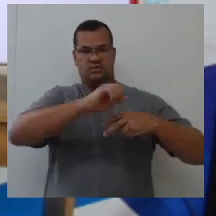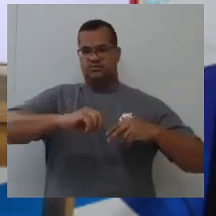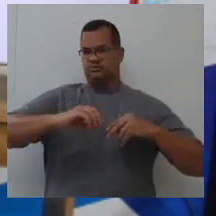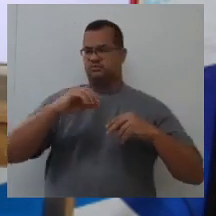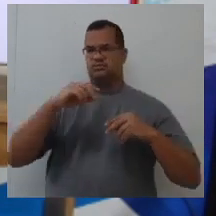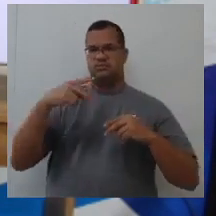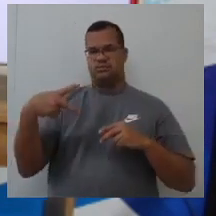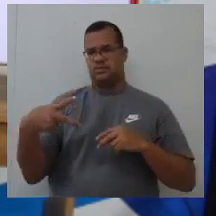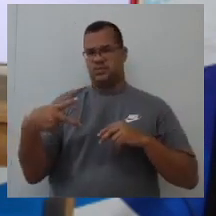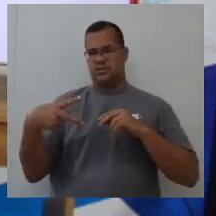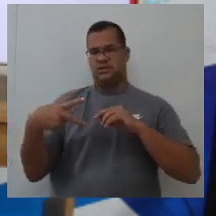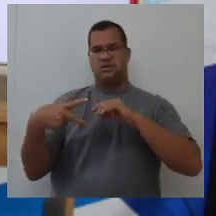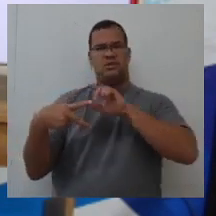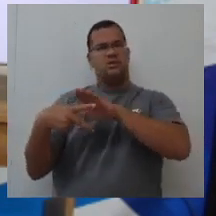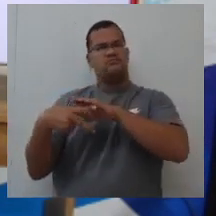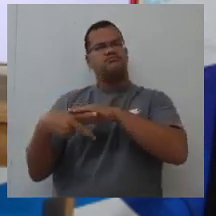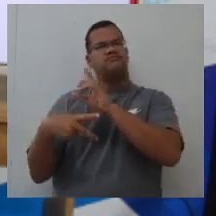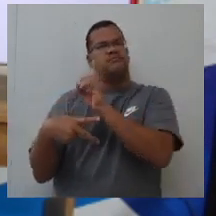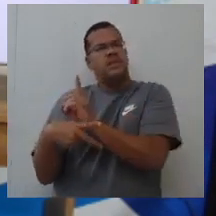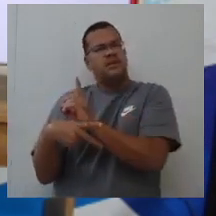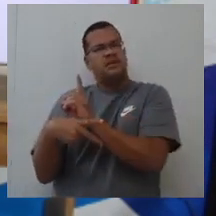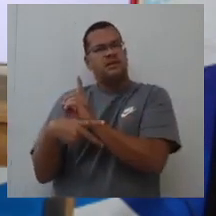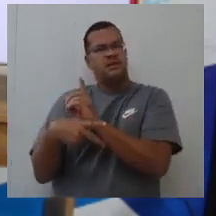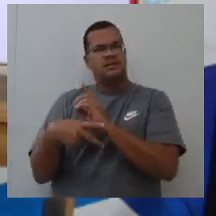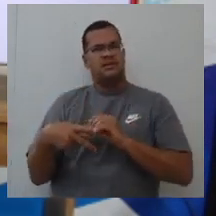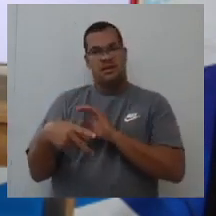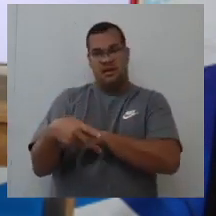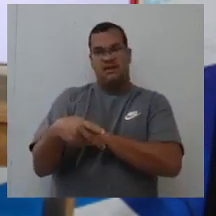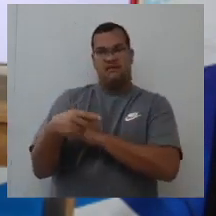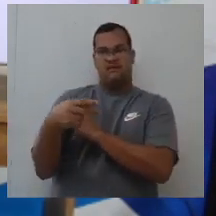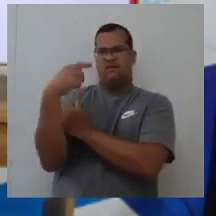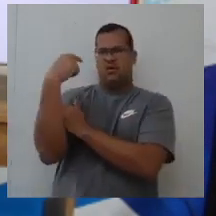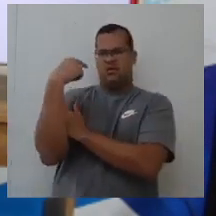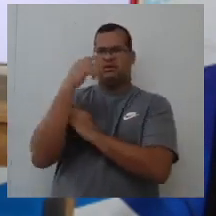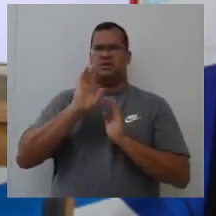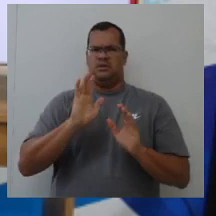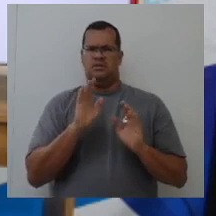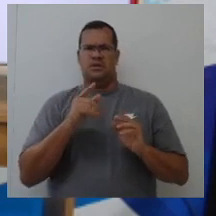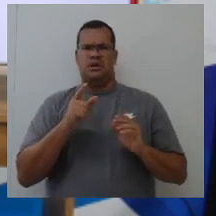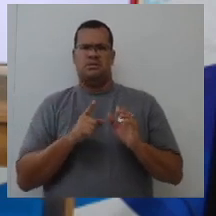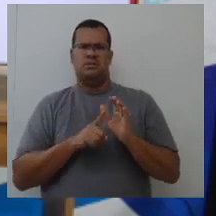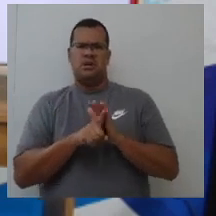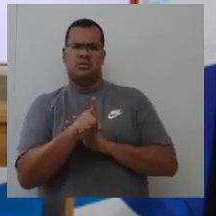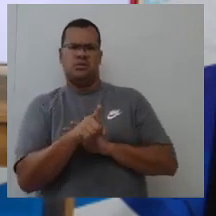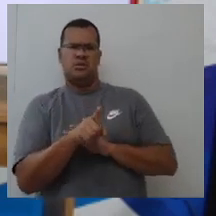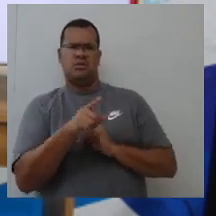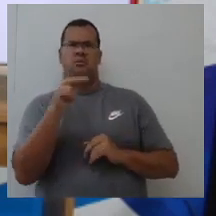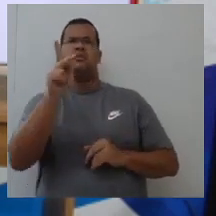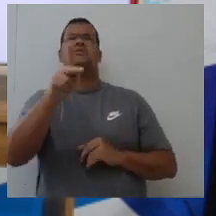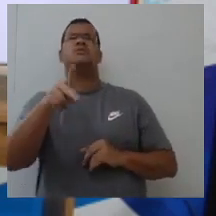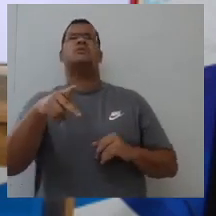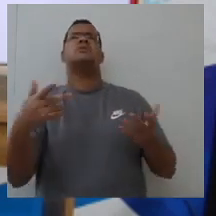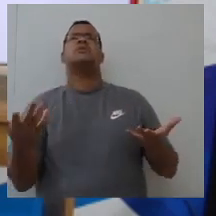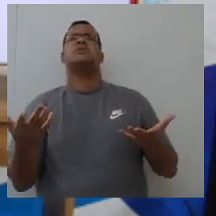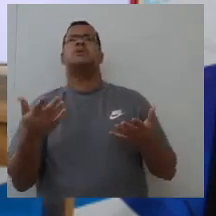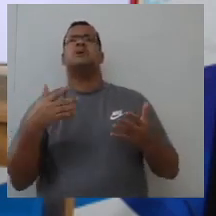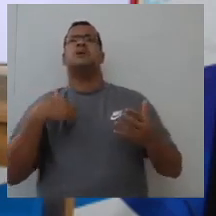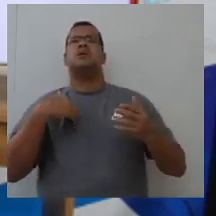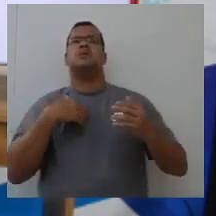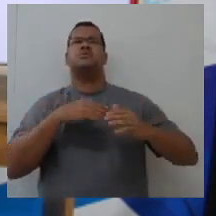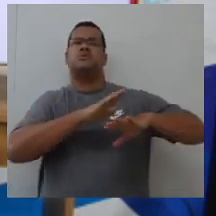é o braço direito, porque o braço direito é o braço forte. Aí o aluno perguntou assim para a professora, professora, eu